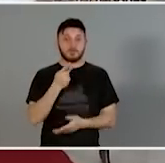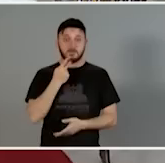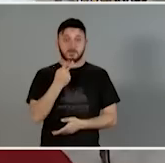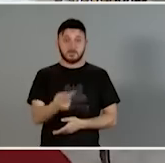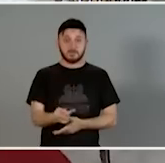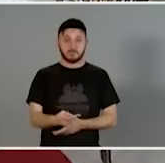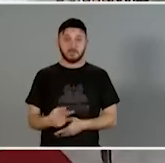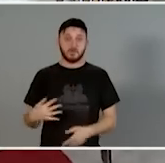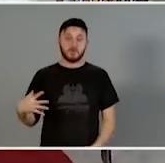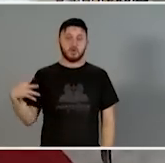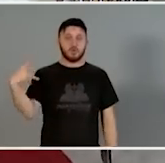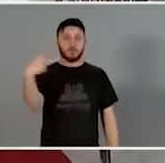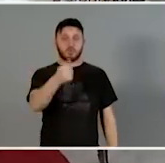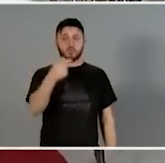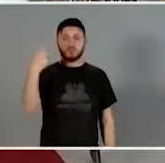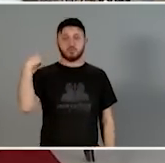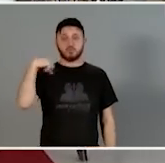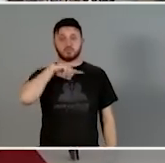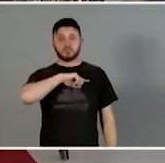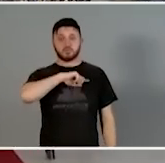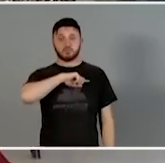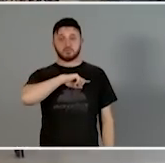que todos nós